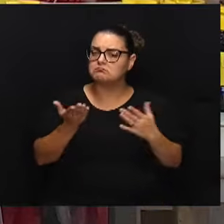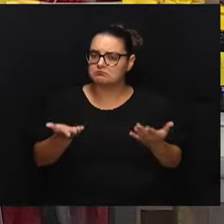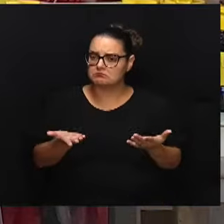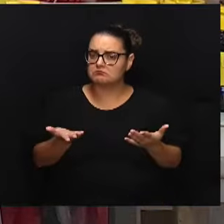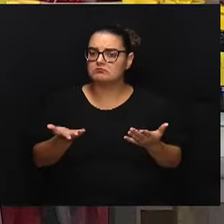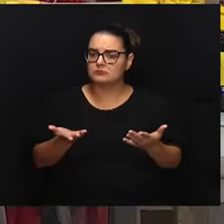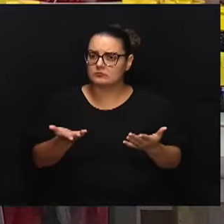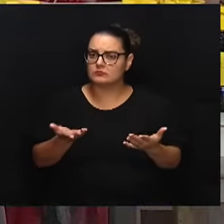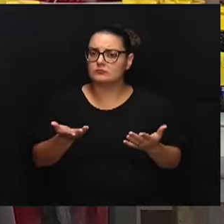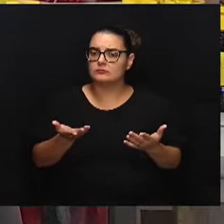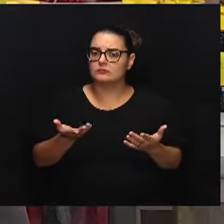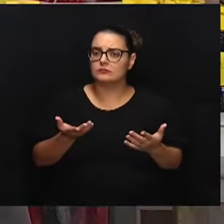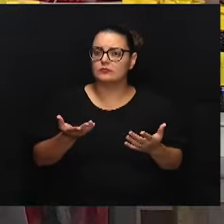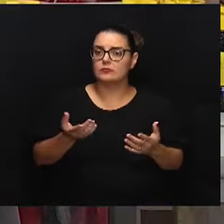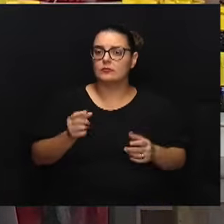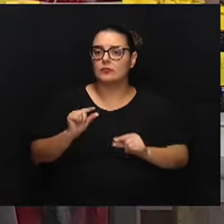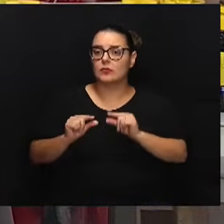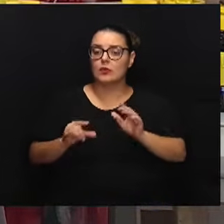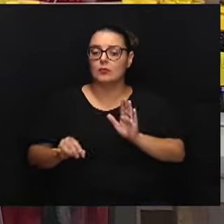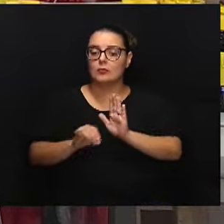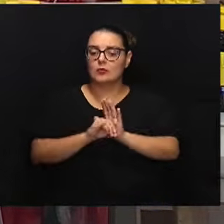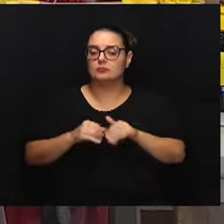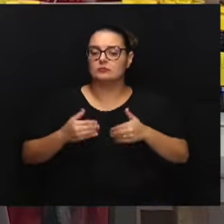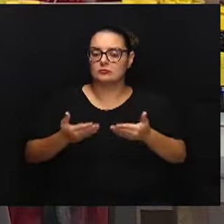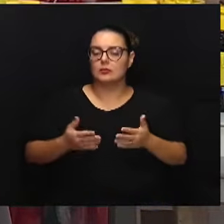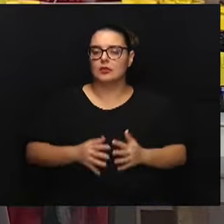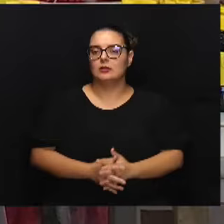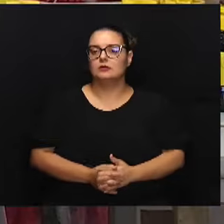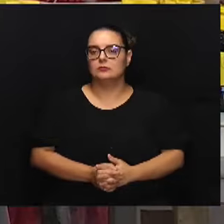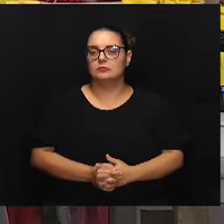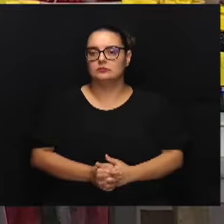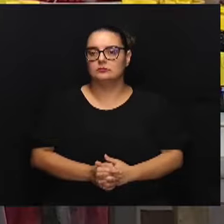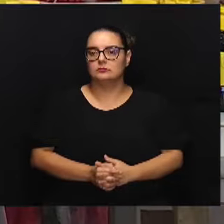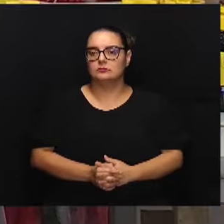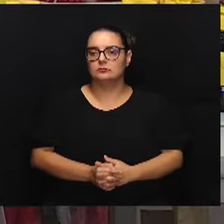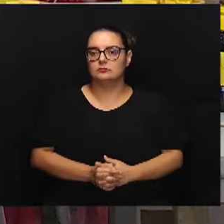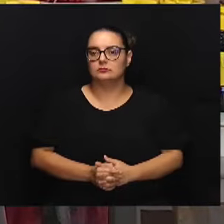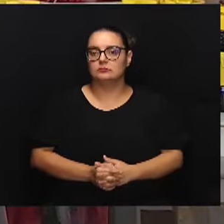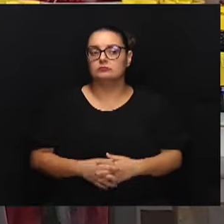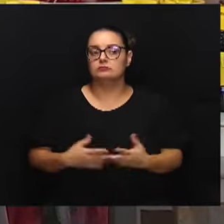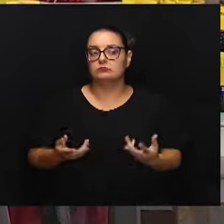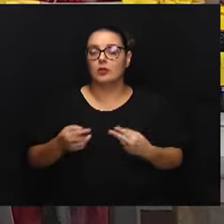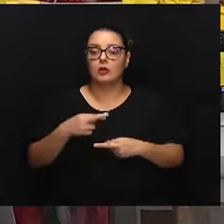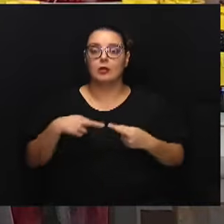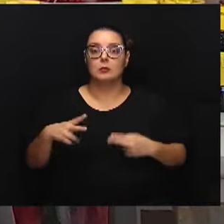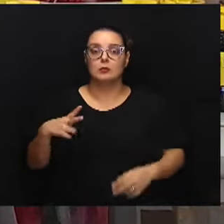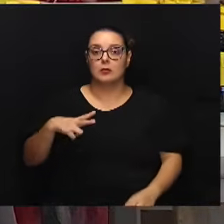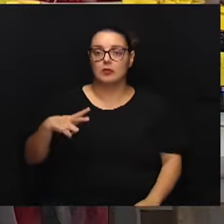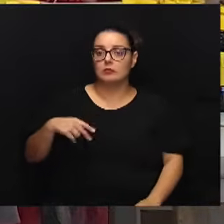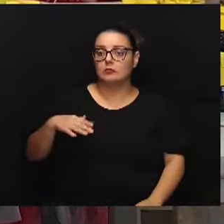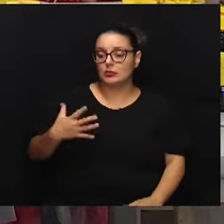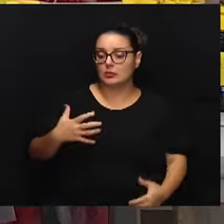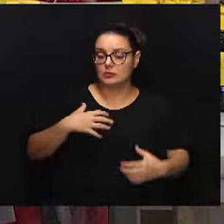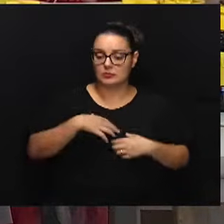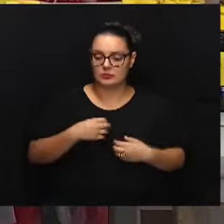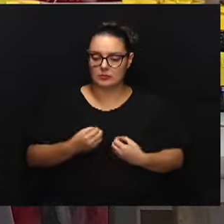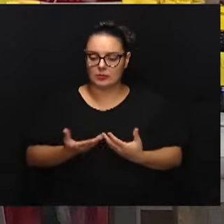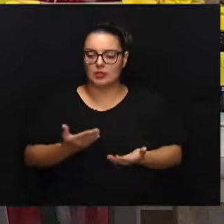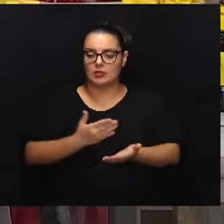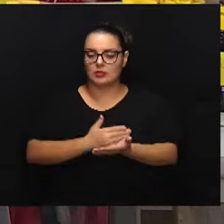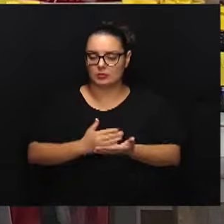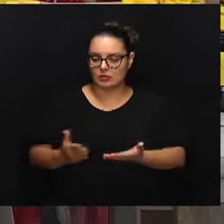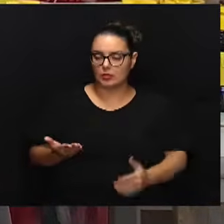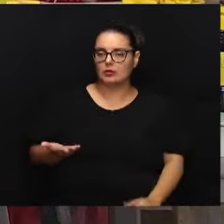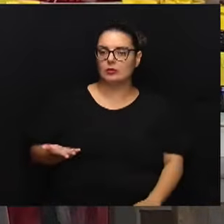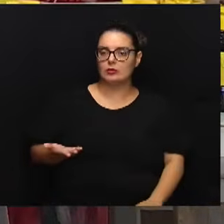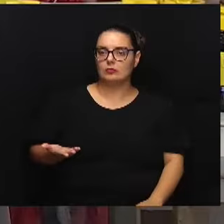jogando um pouquinho da sua identidade ali, sabe? Um pouquinho da sua questão mais pessoal, dos seus sentimentos, já começa